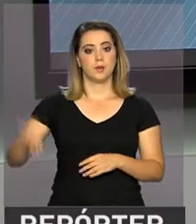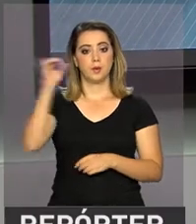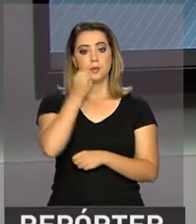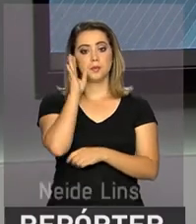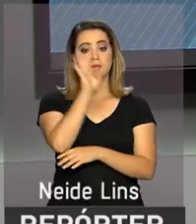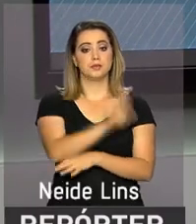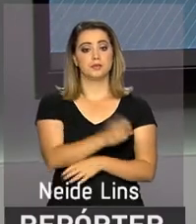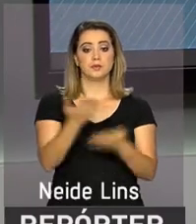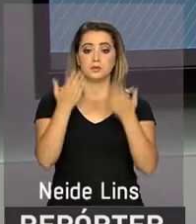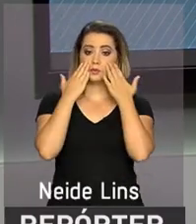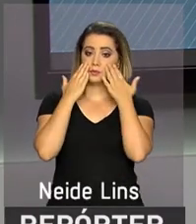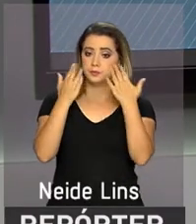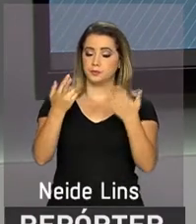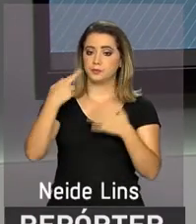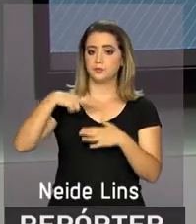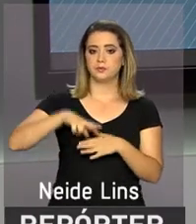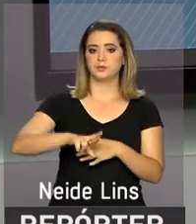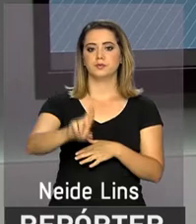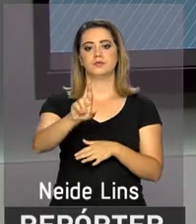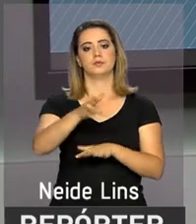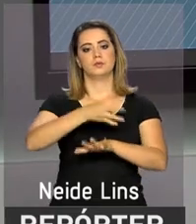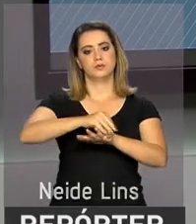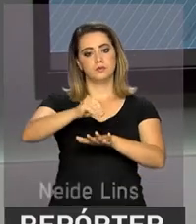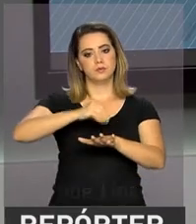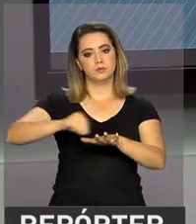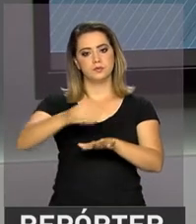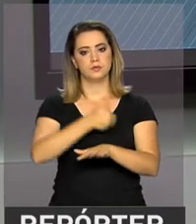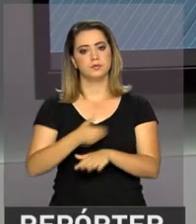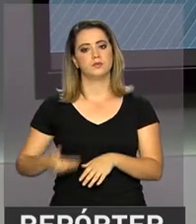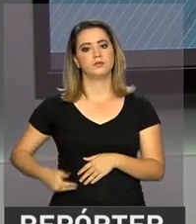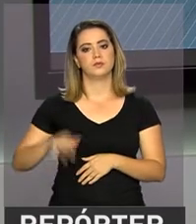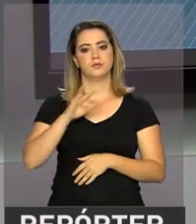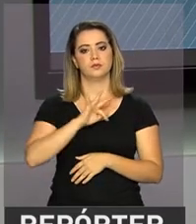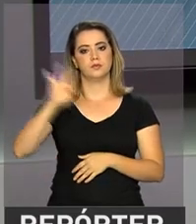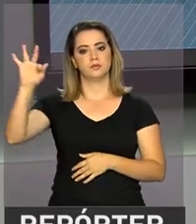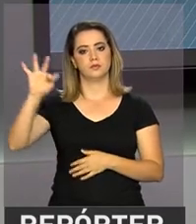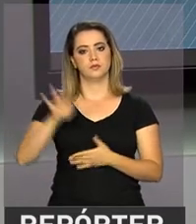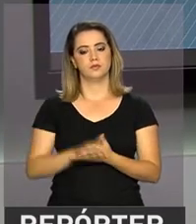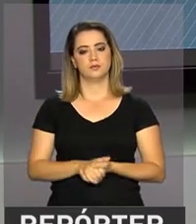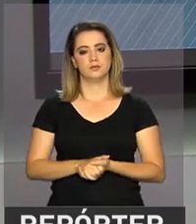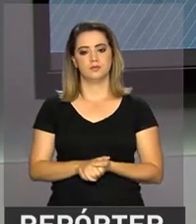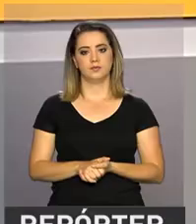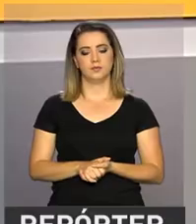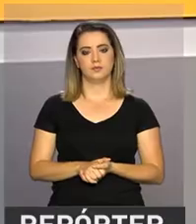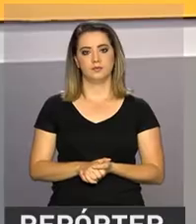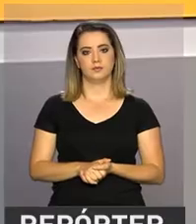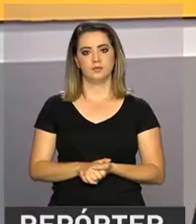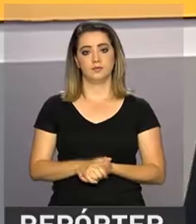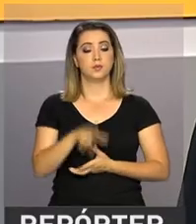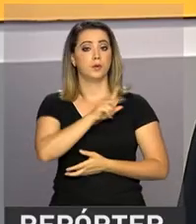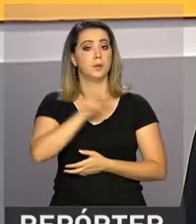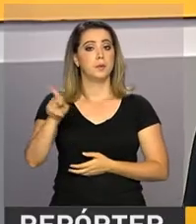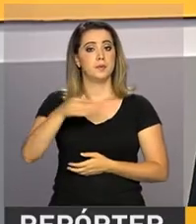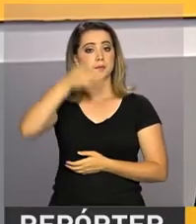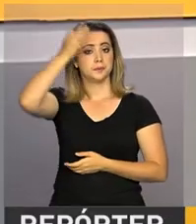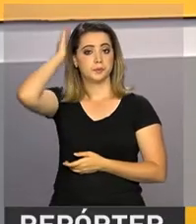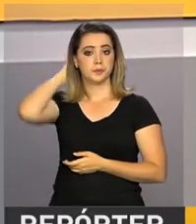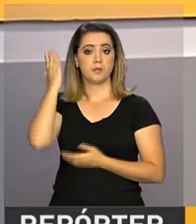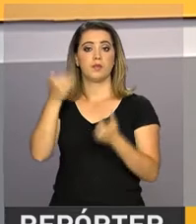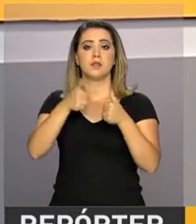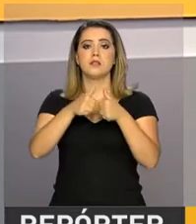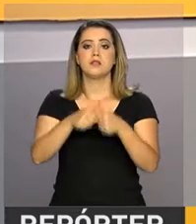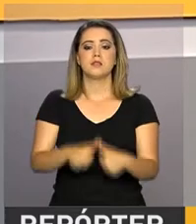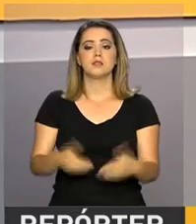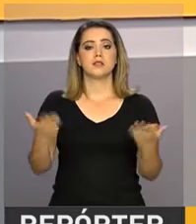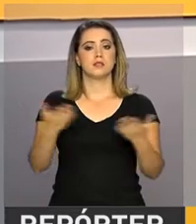Olá, boa tarde. Começa agora mais uma edição do Repórter NBR com as notícias do governo federal. O presidente Michel Temer está